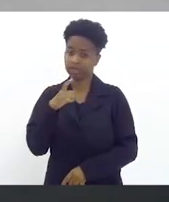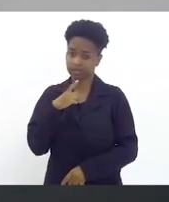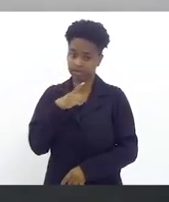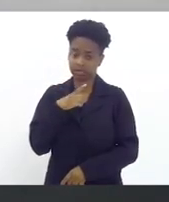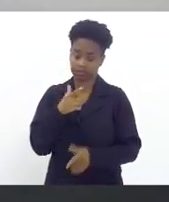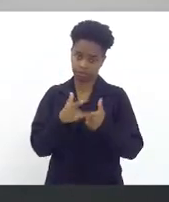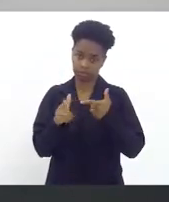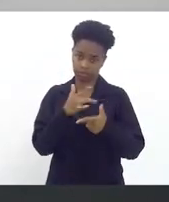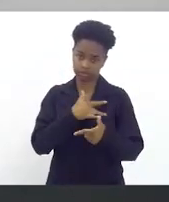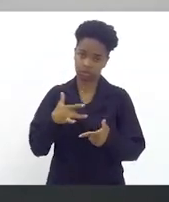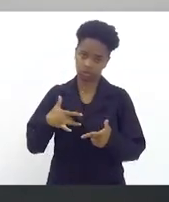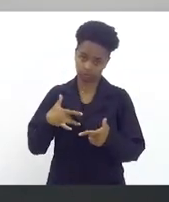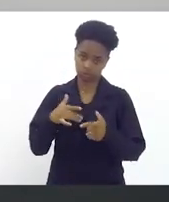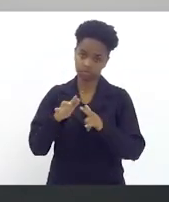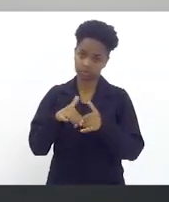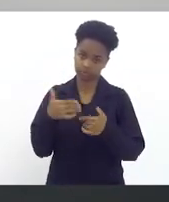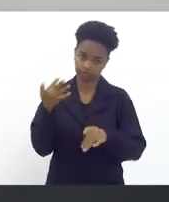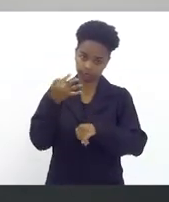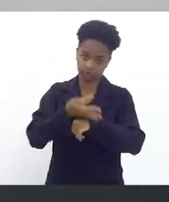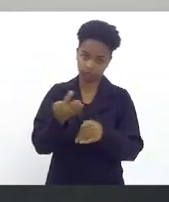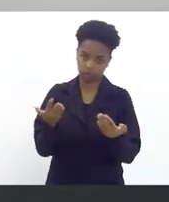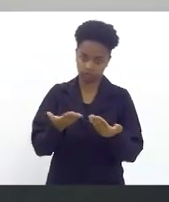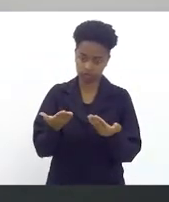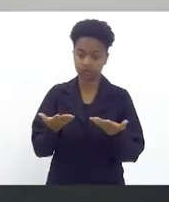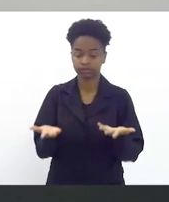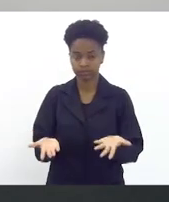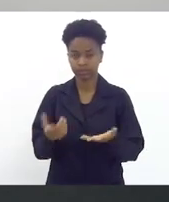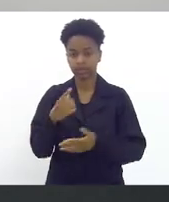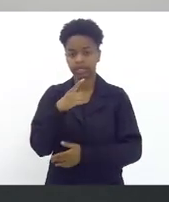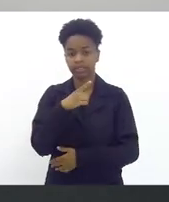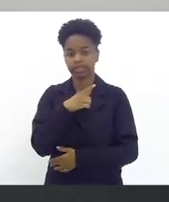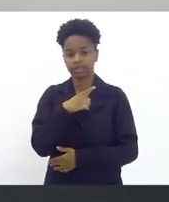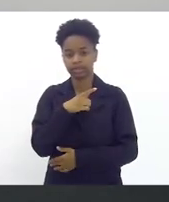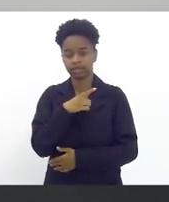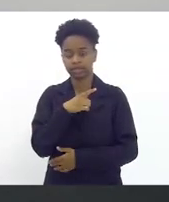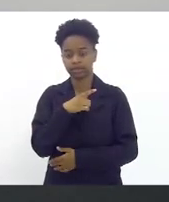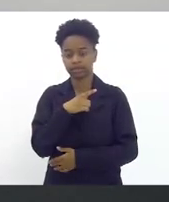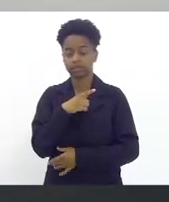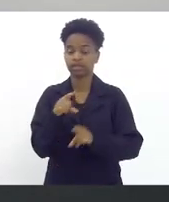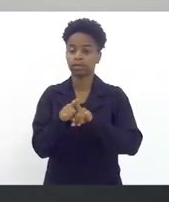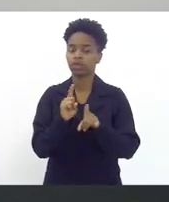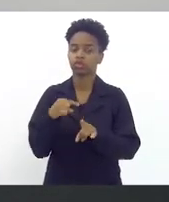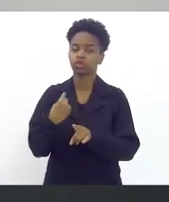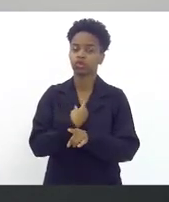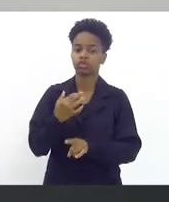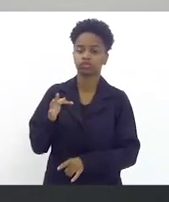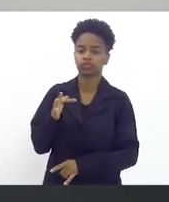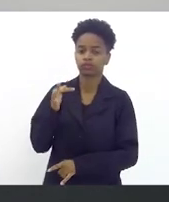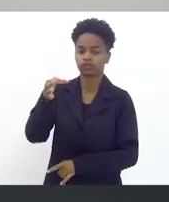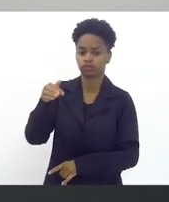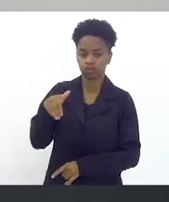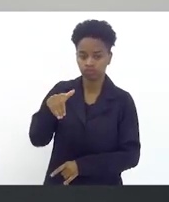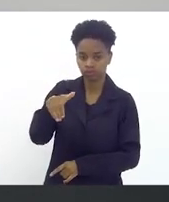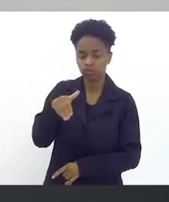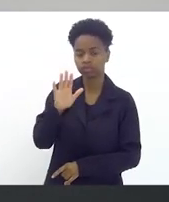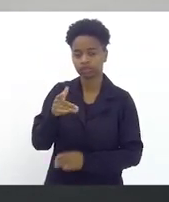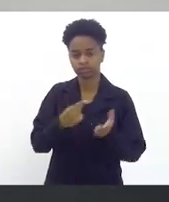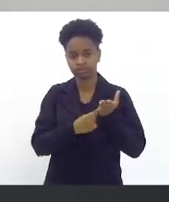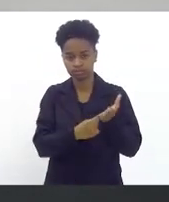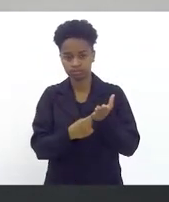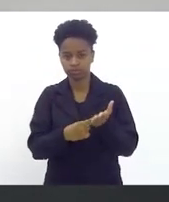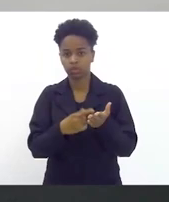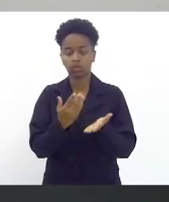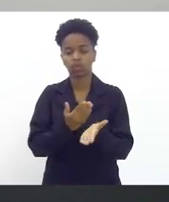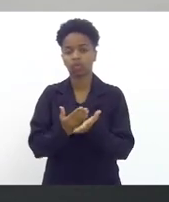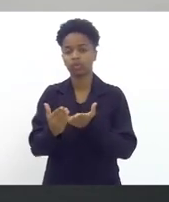agora o Jorge Felipe ele tem bom e nós vamos em breve já tá acordado inaugurar